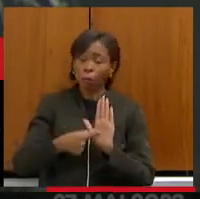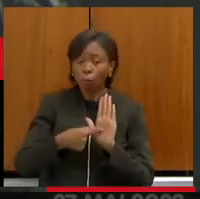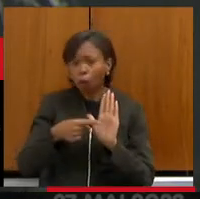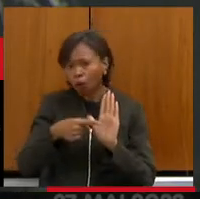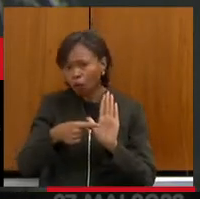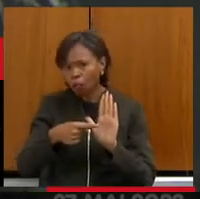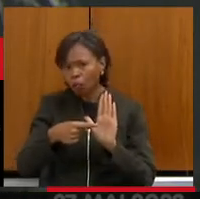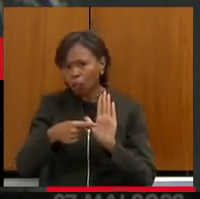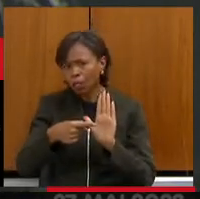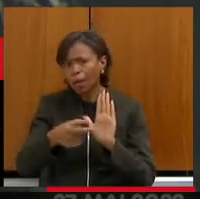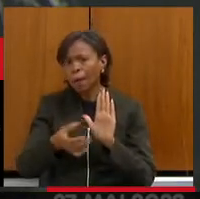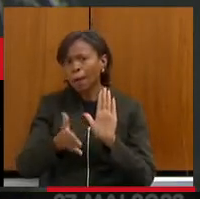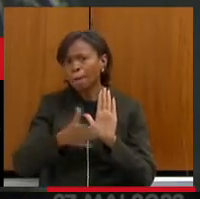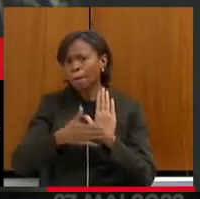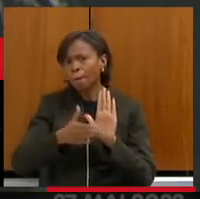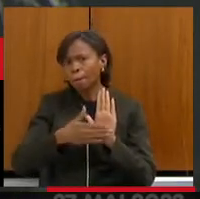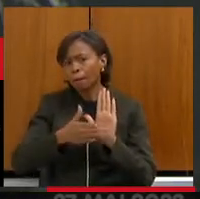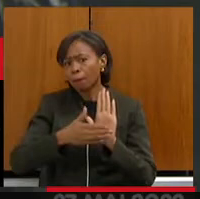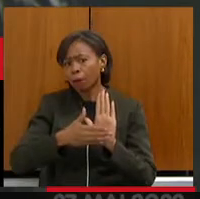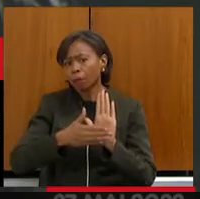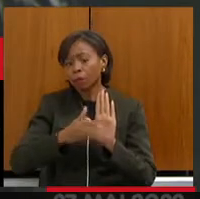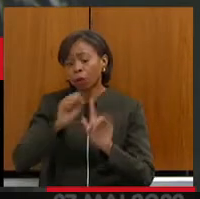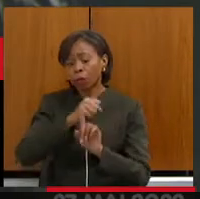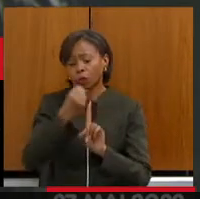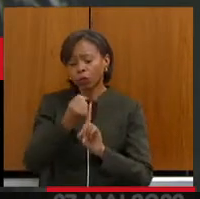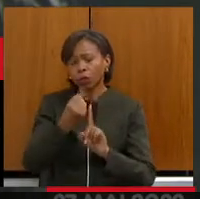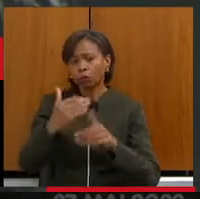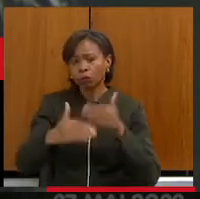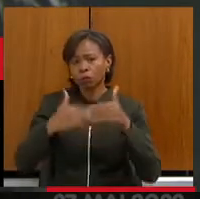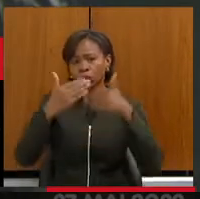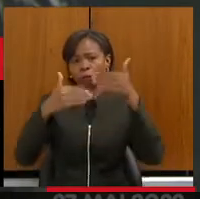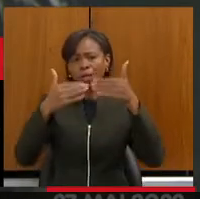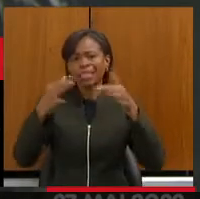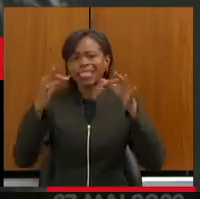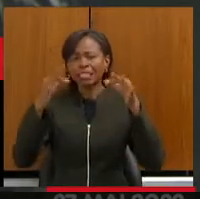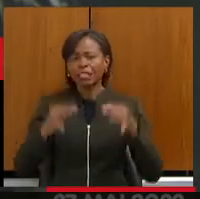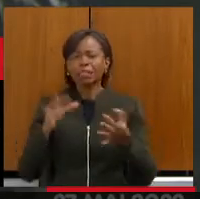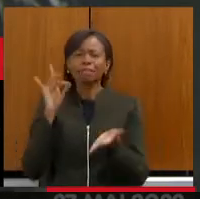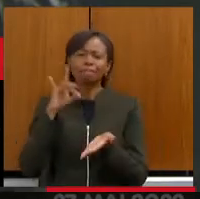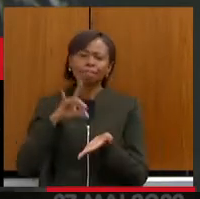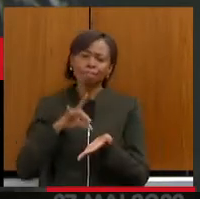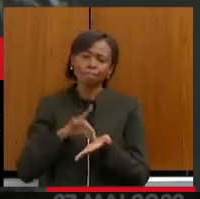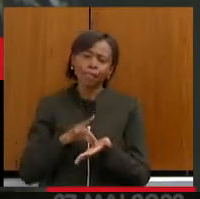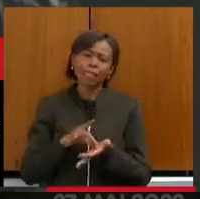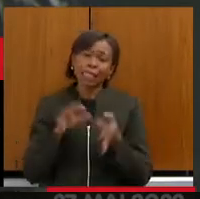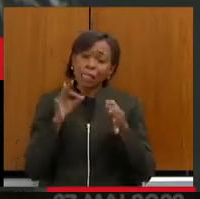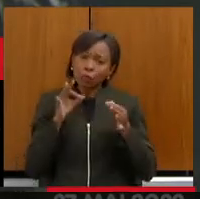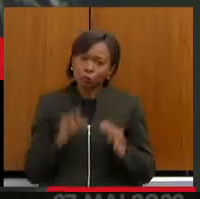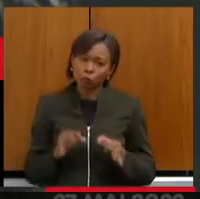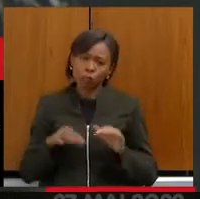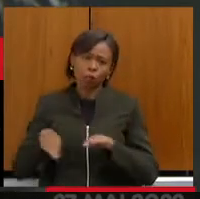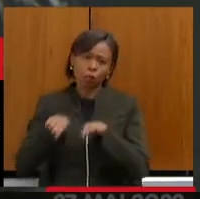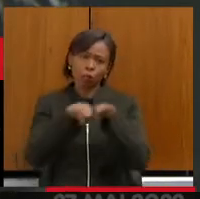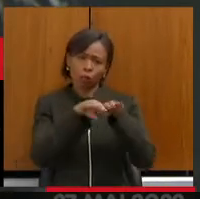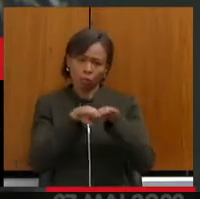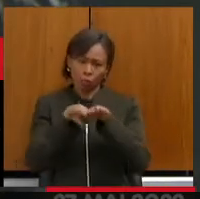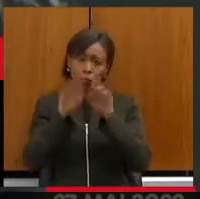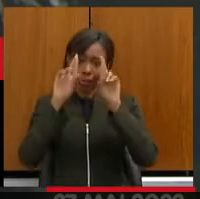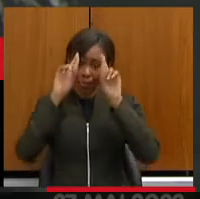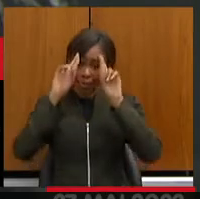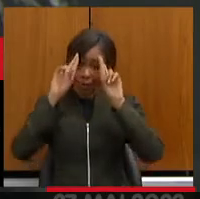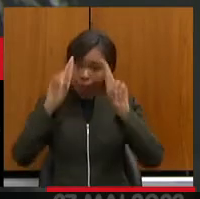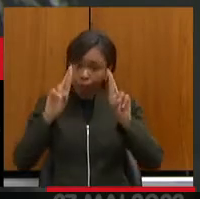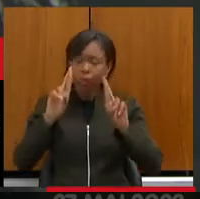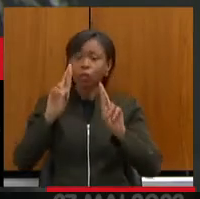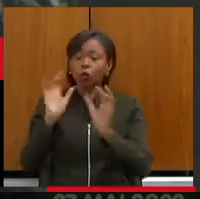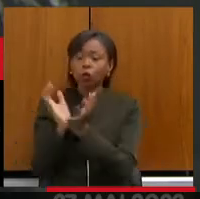para a Constituição de uma sociedade que seja de fato mais justa e igualitária que respeite